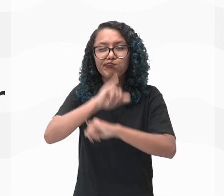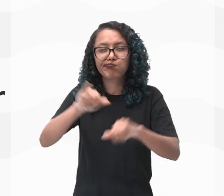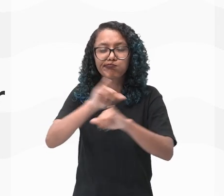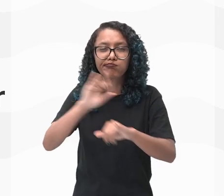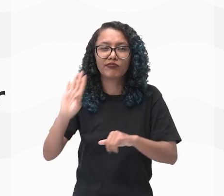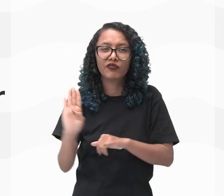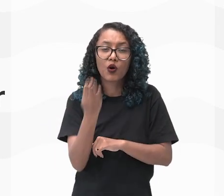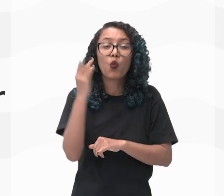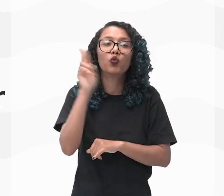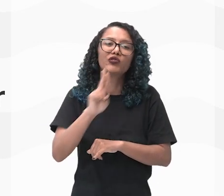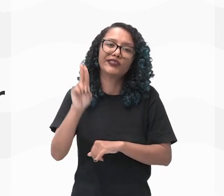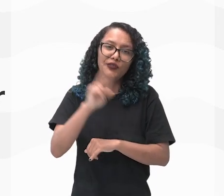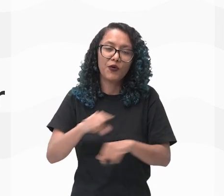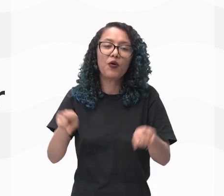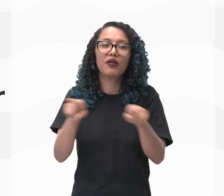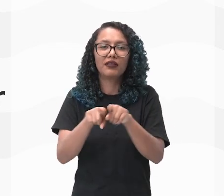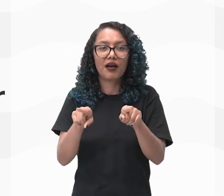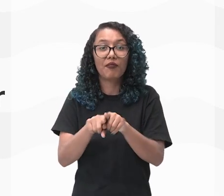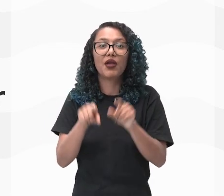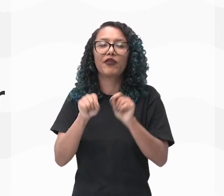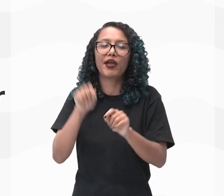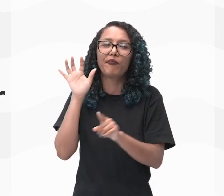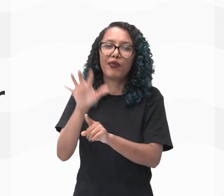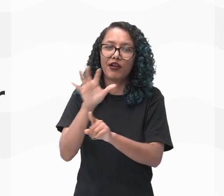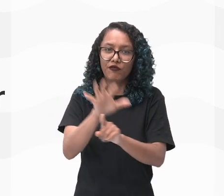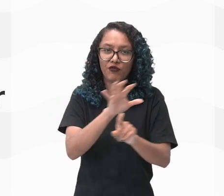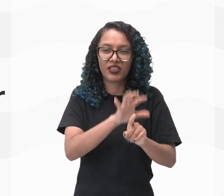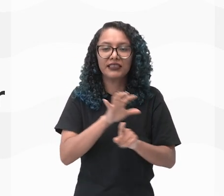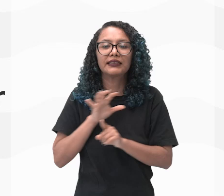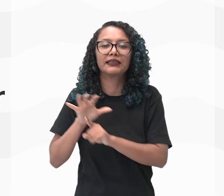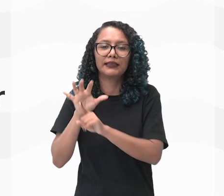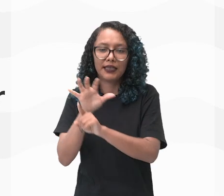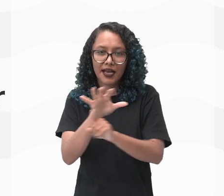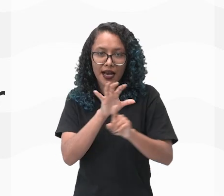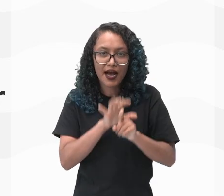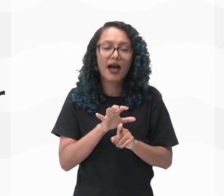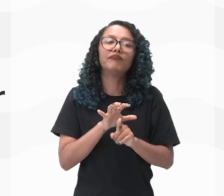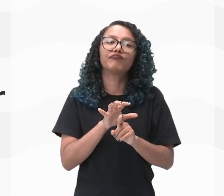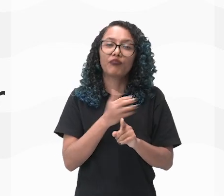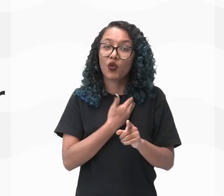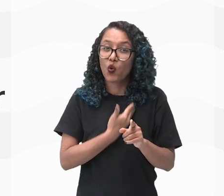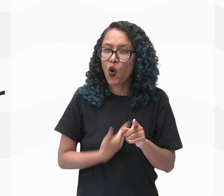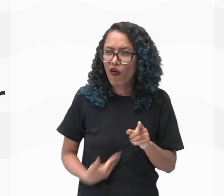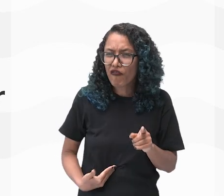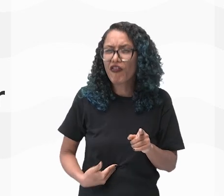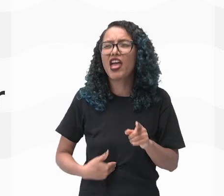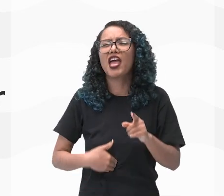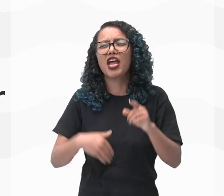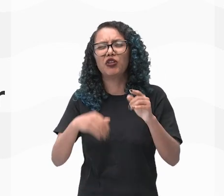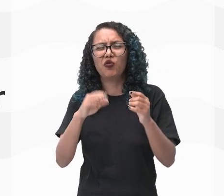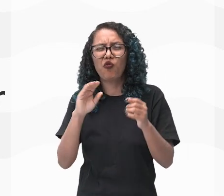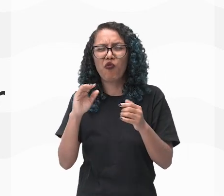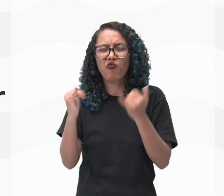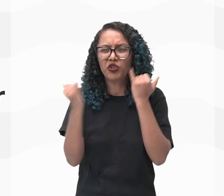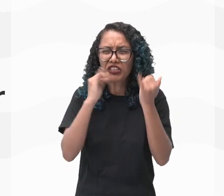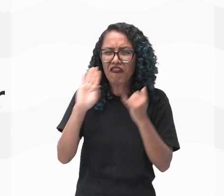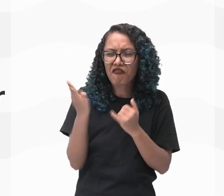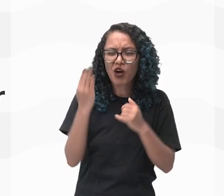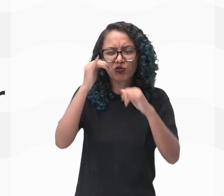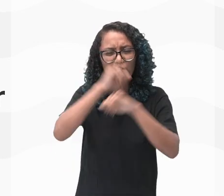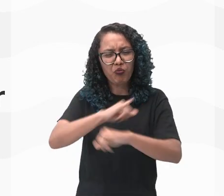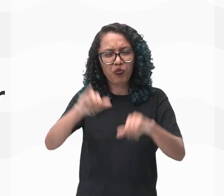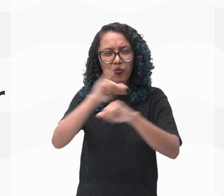manter o moral das tropas ou para enganar os inimigos durante a guerra. Já agora, no